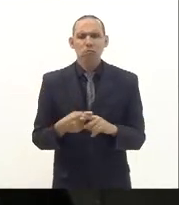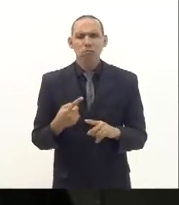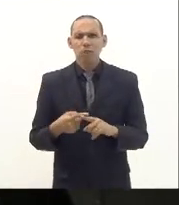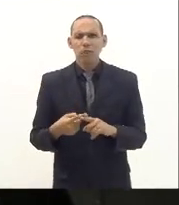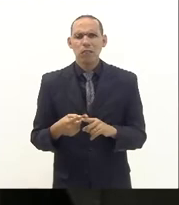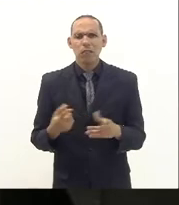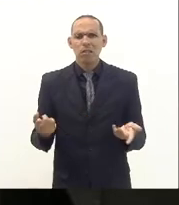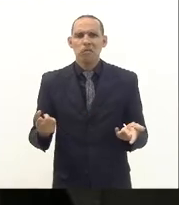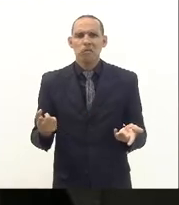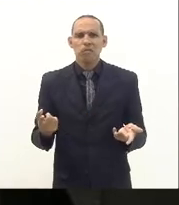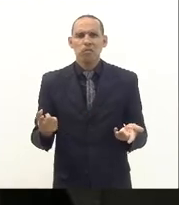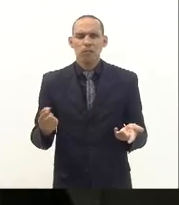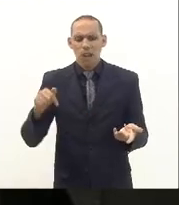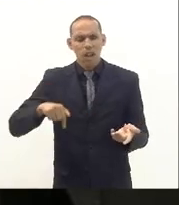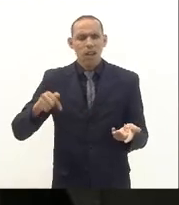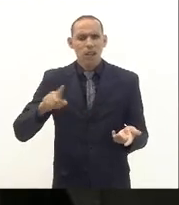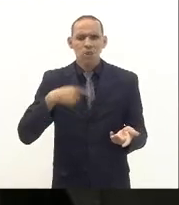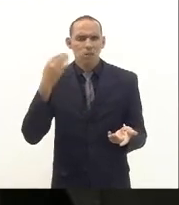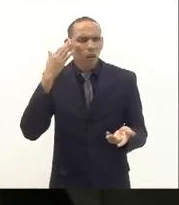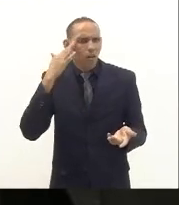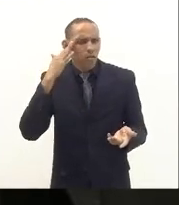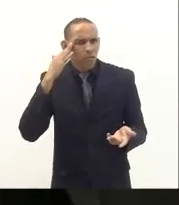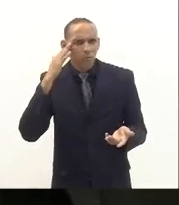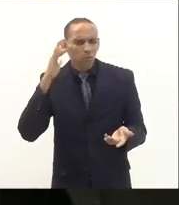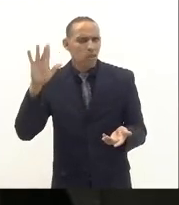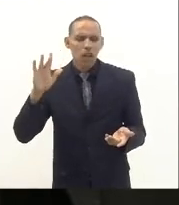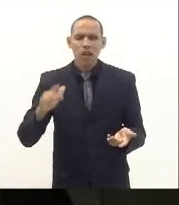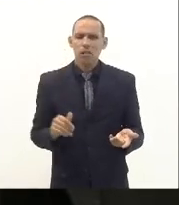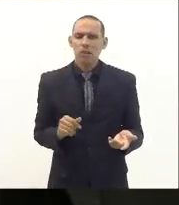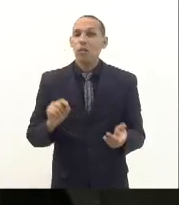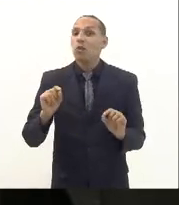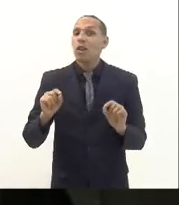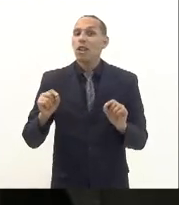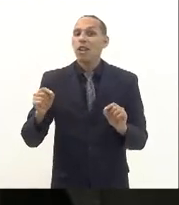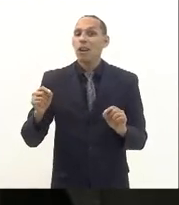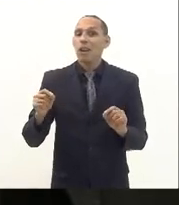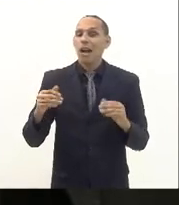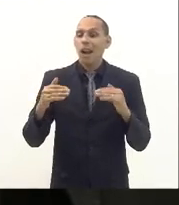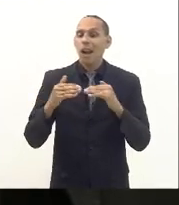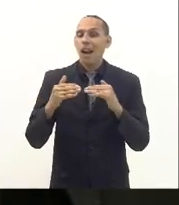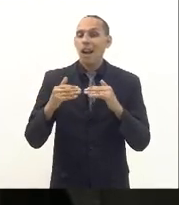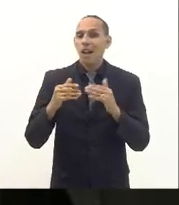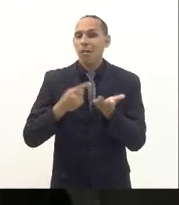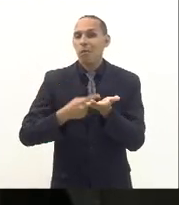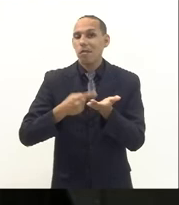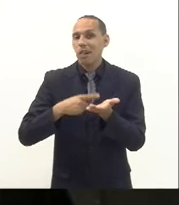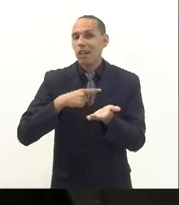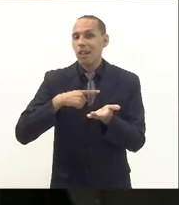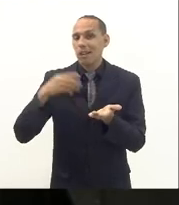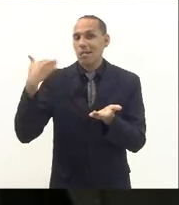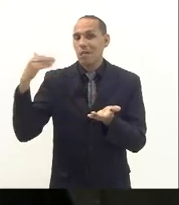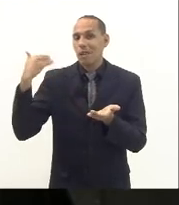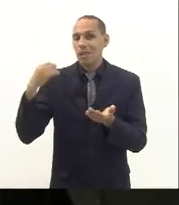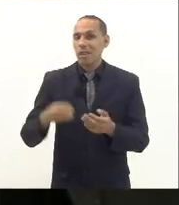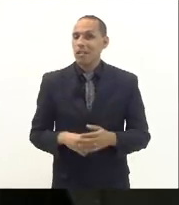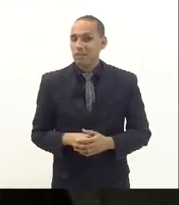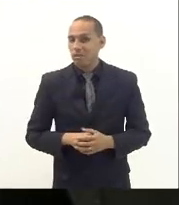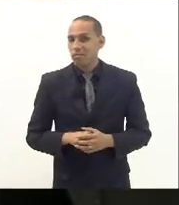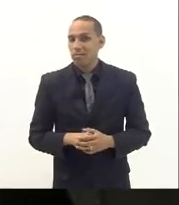a sua casa jamais soube disso desse acordo que teria sido procedido